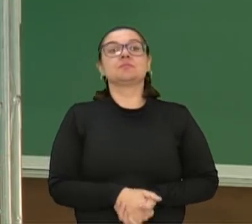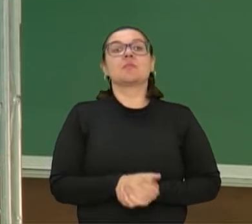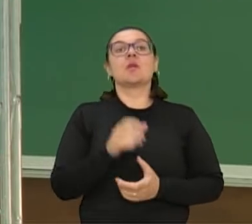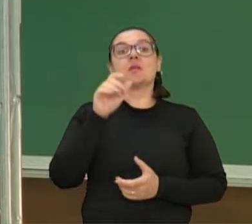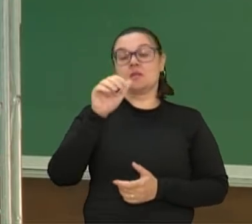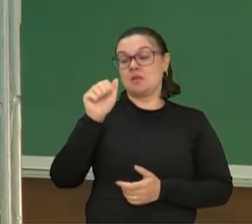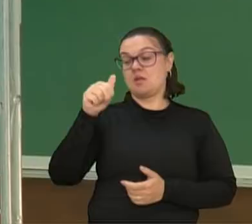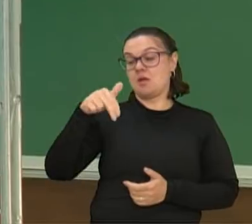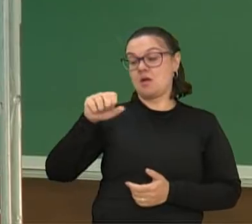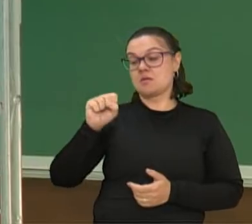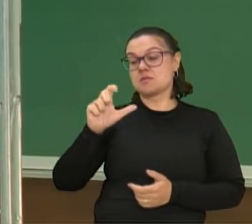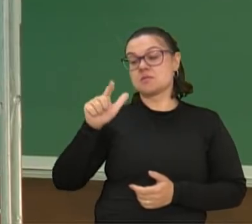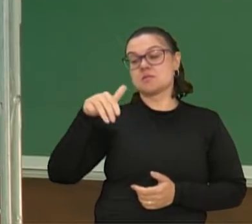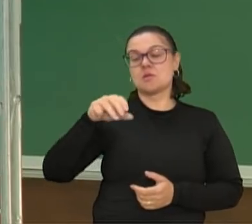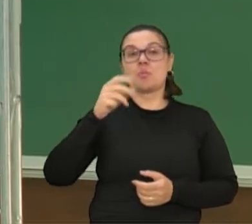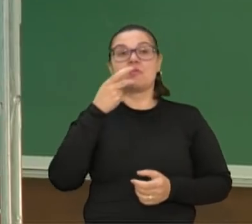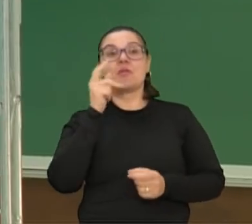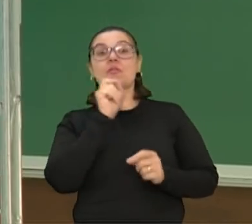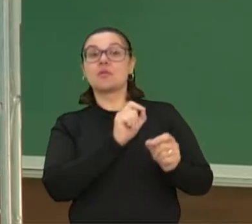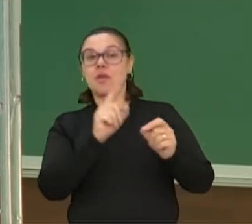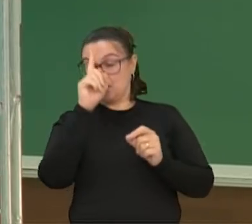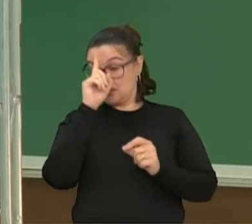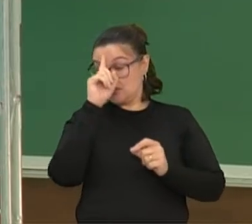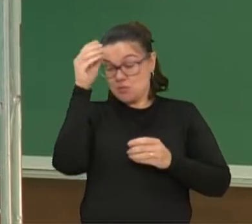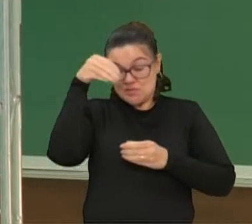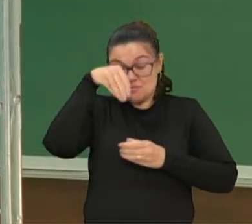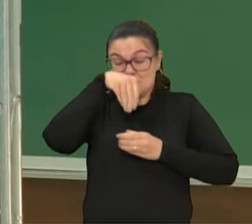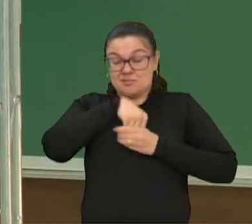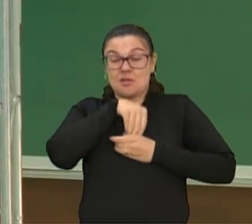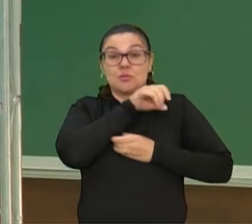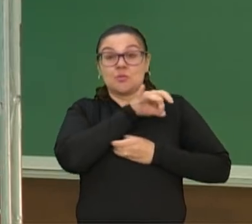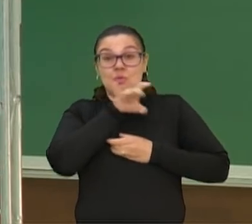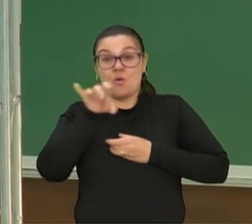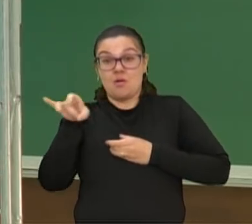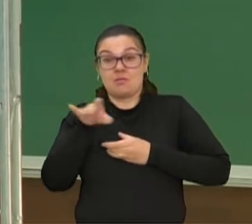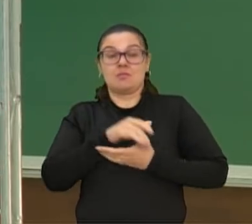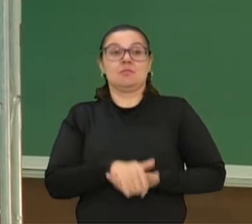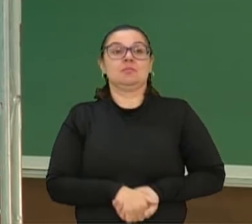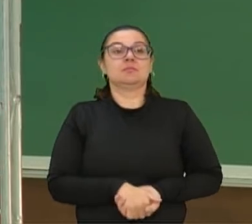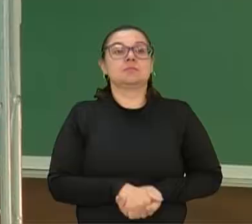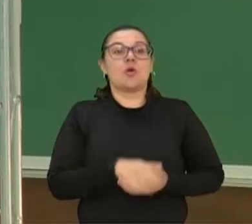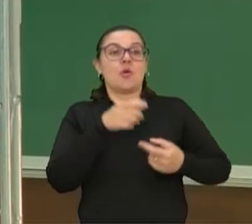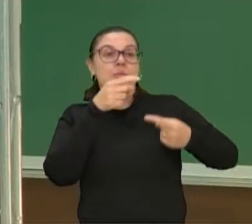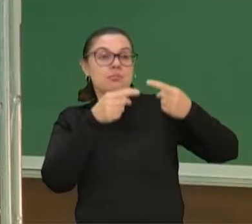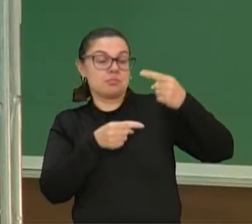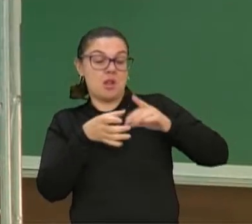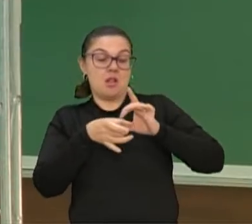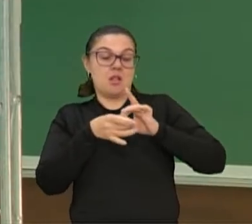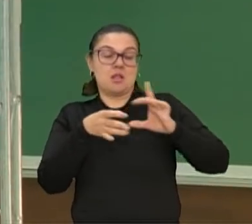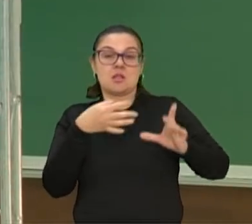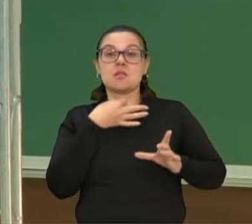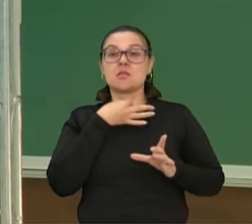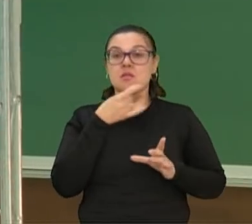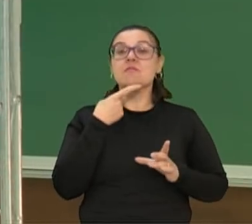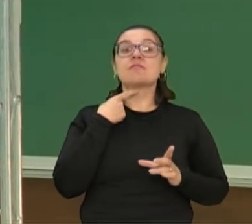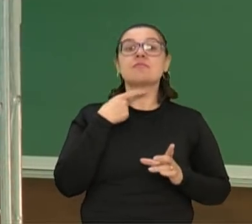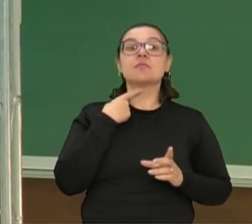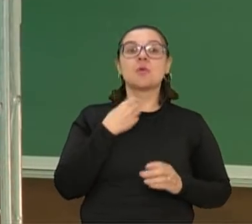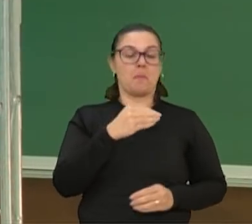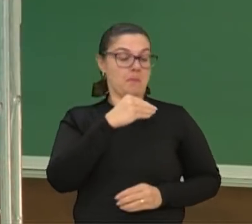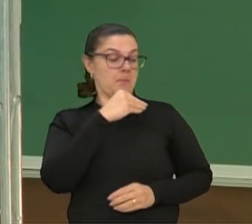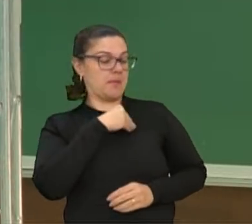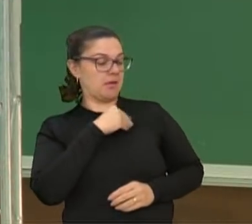Santo Anselmo dizia, Deus está dentro da alma. E aí começa debate sobre o livre-arbítrio,